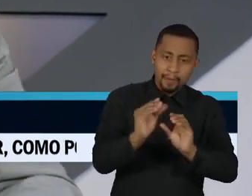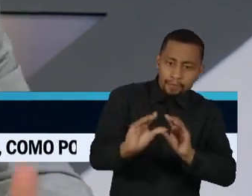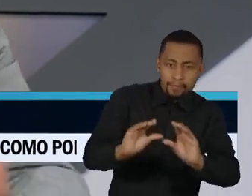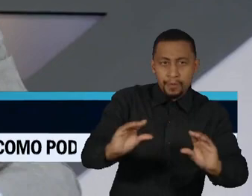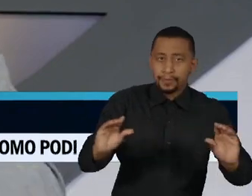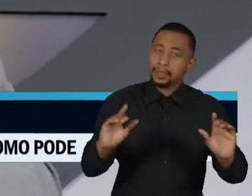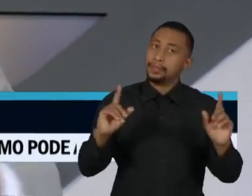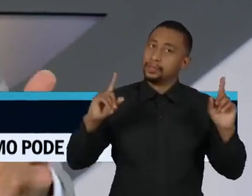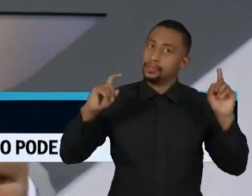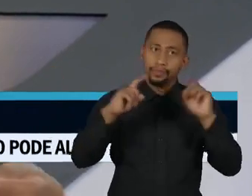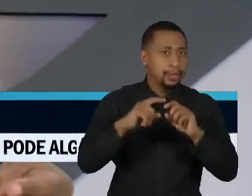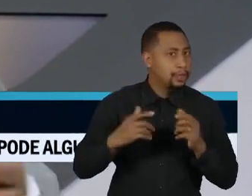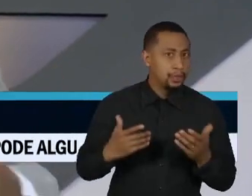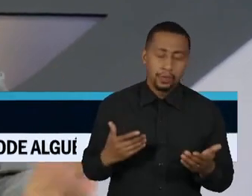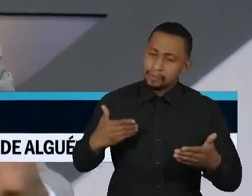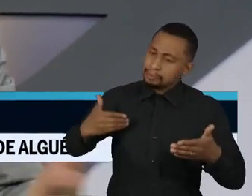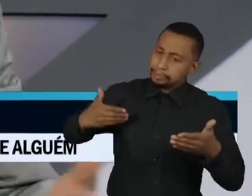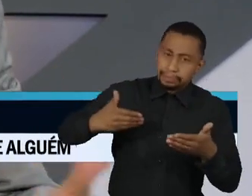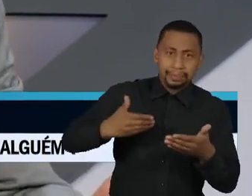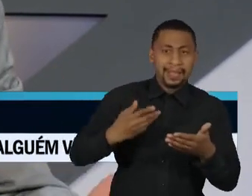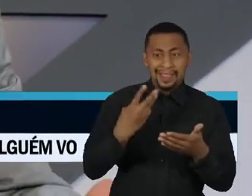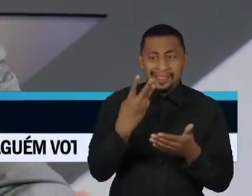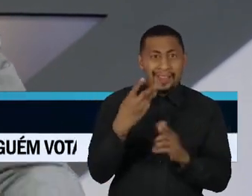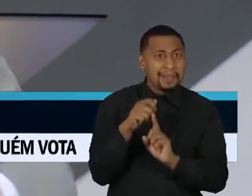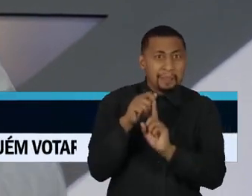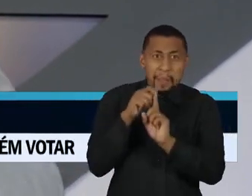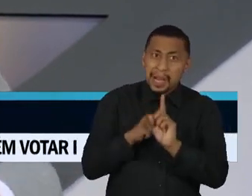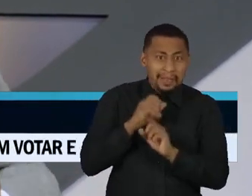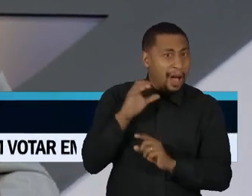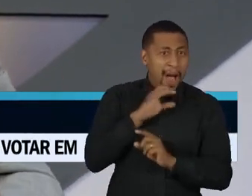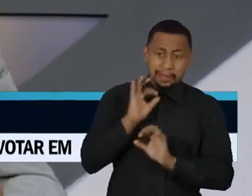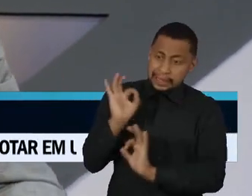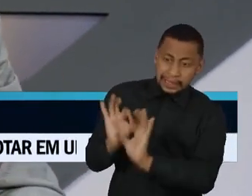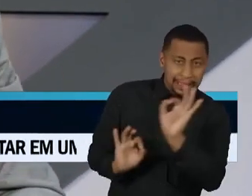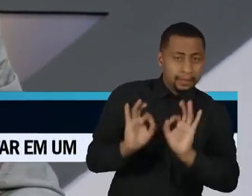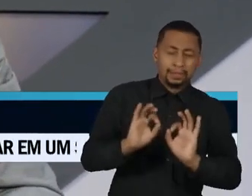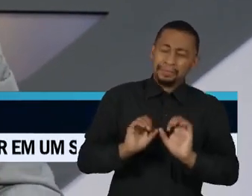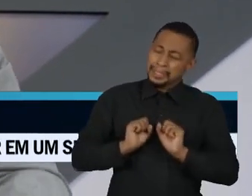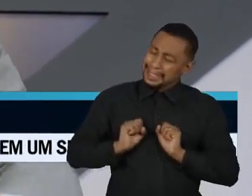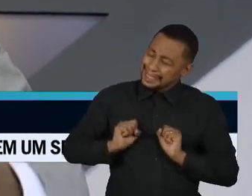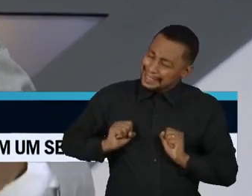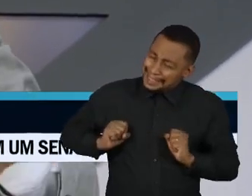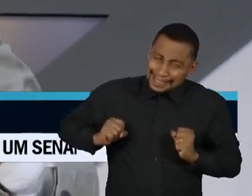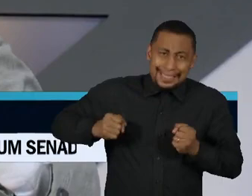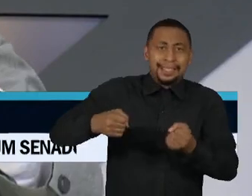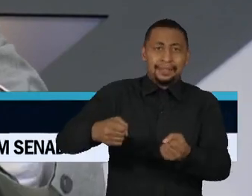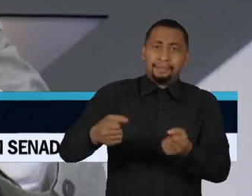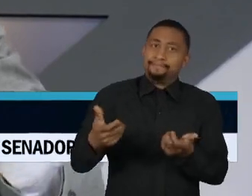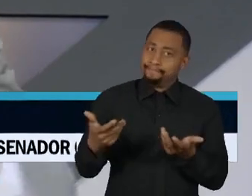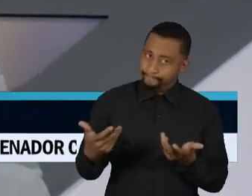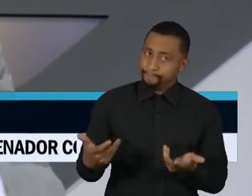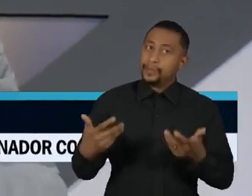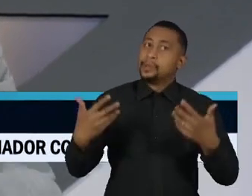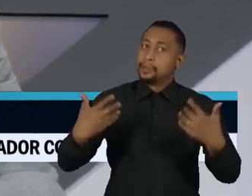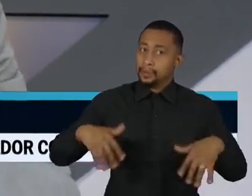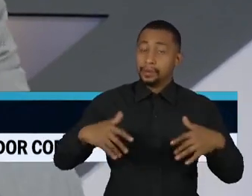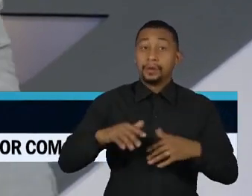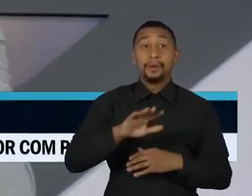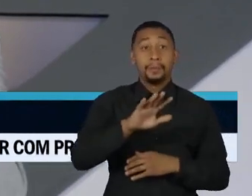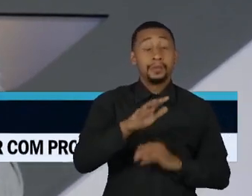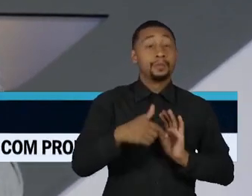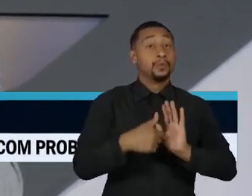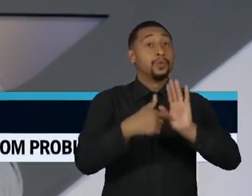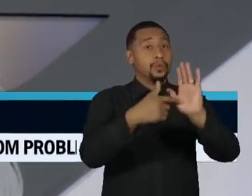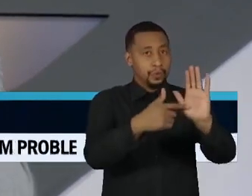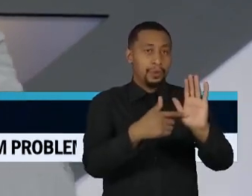Então, fazer tudo isso em praticamente 3 meses úteis exigiu um esforço extraordinário. E estruturar isso dentro de